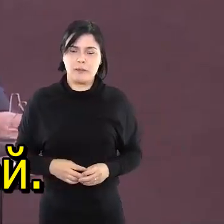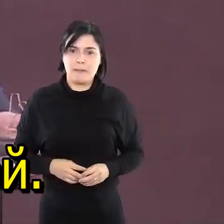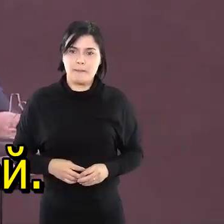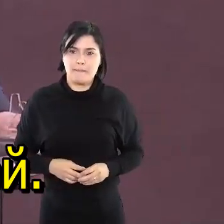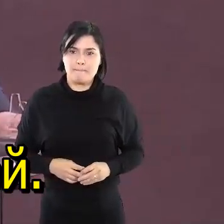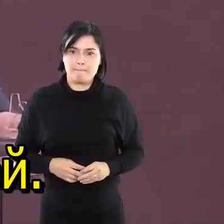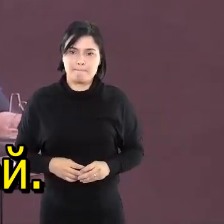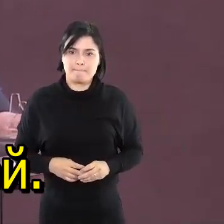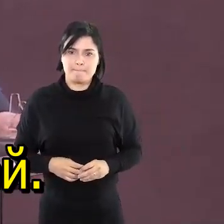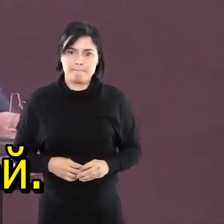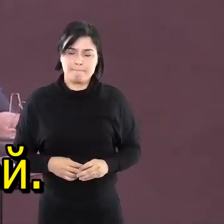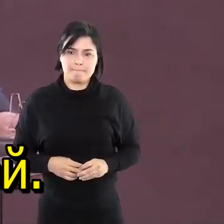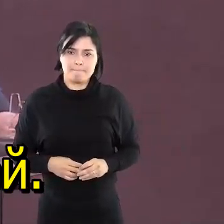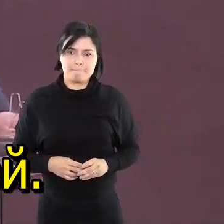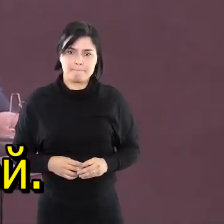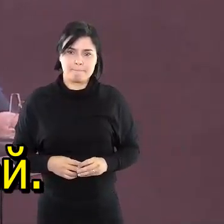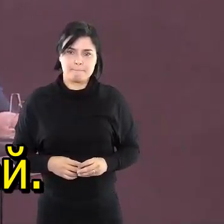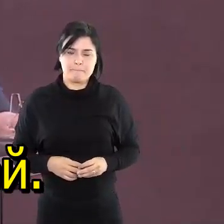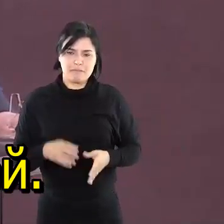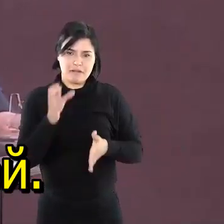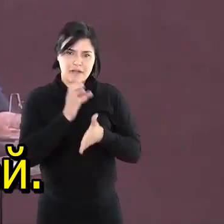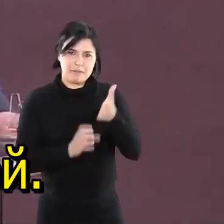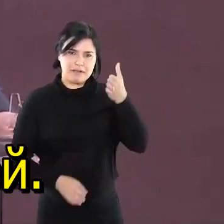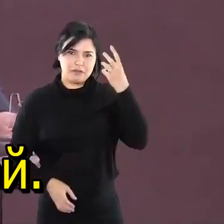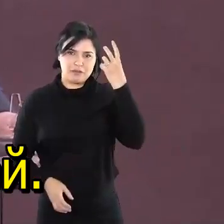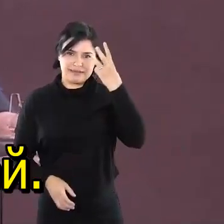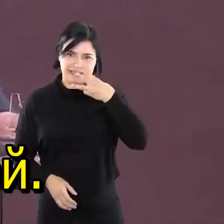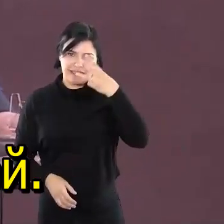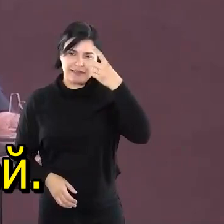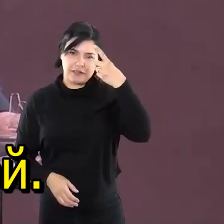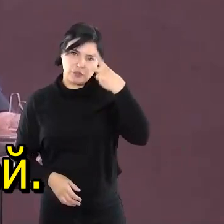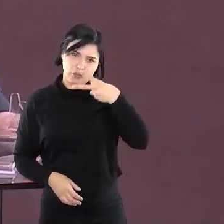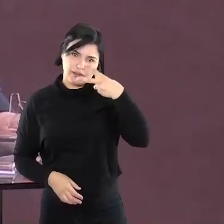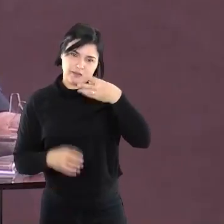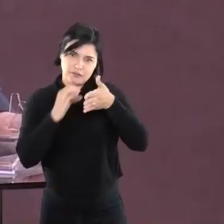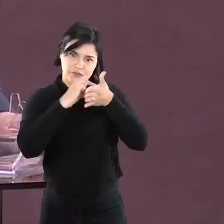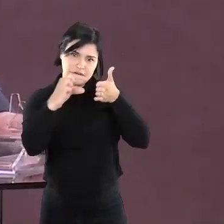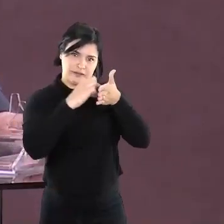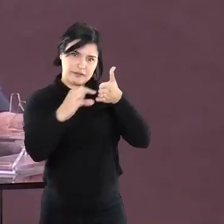Capítulo 32, a partir do versículo 6. Leia comigo, por favor.